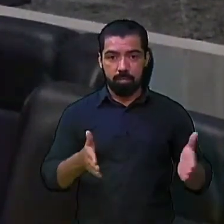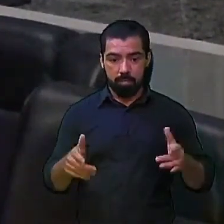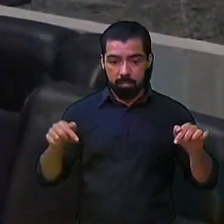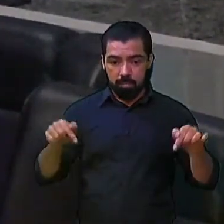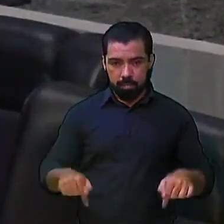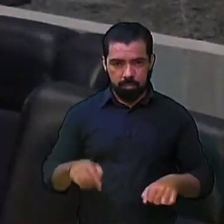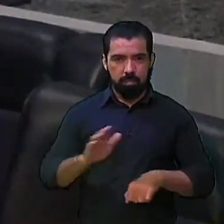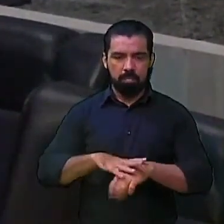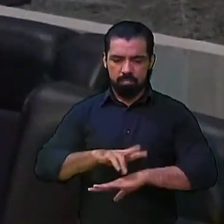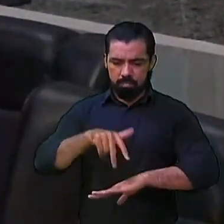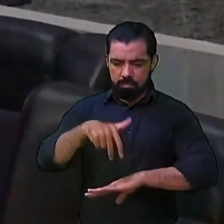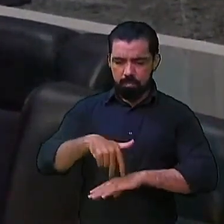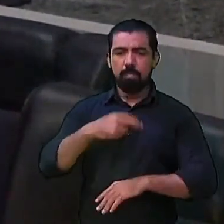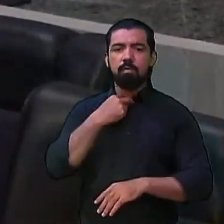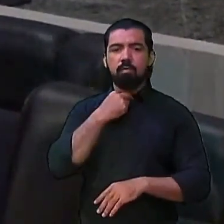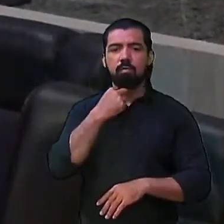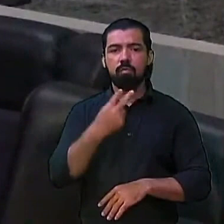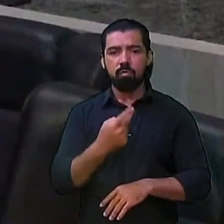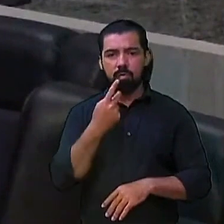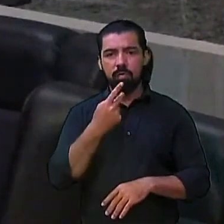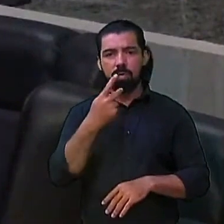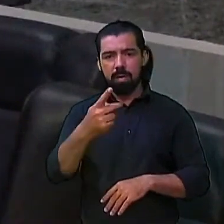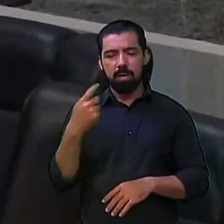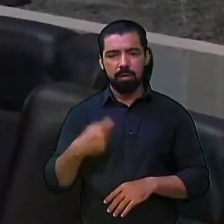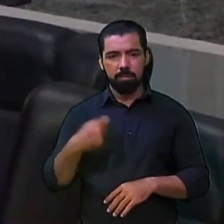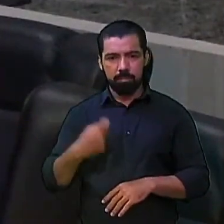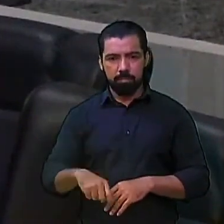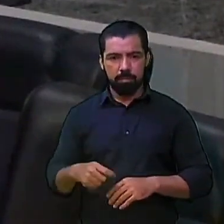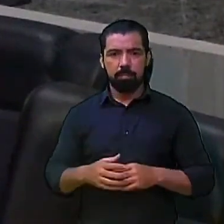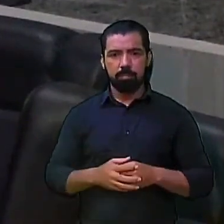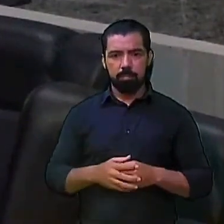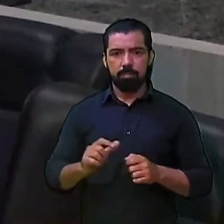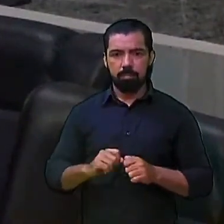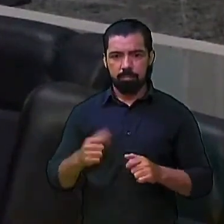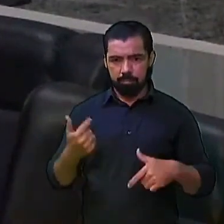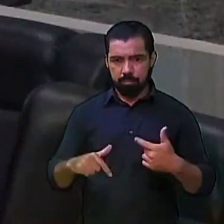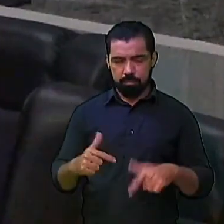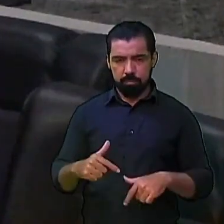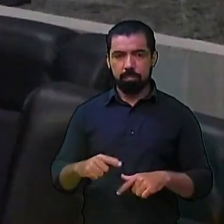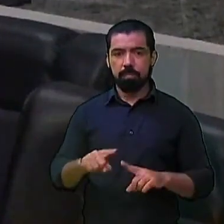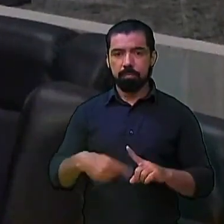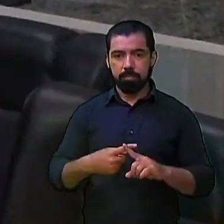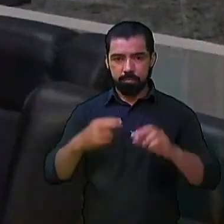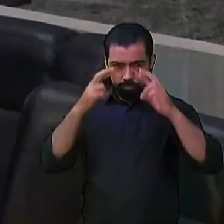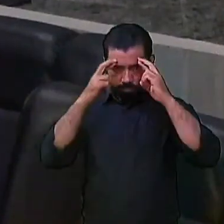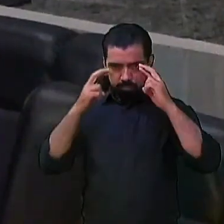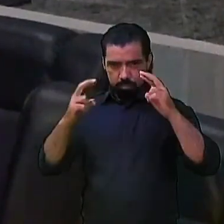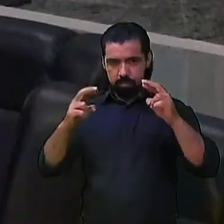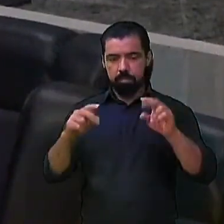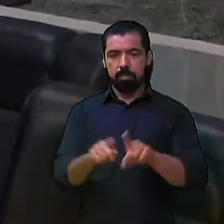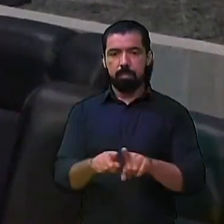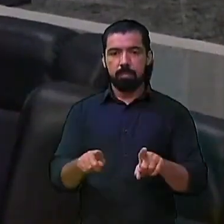temos altivez, que nós poderemos desempenhar também o mandato e respeitar